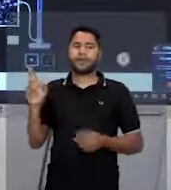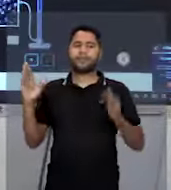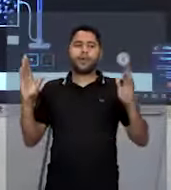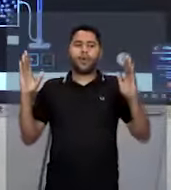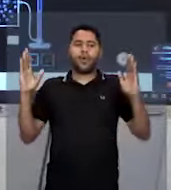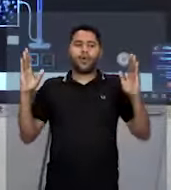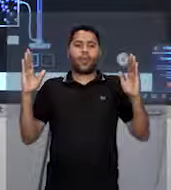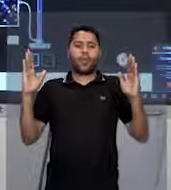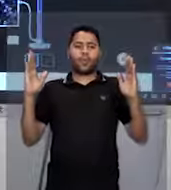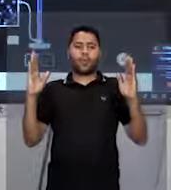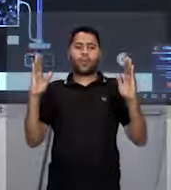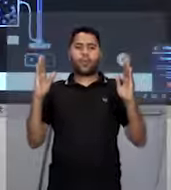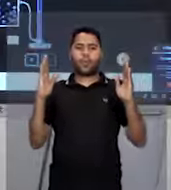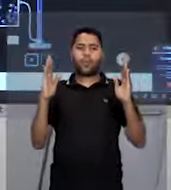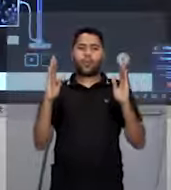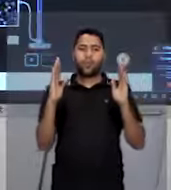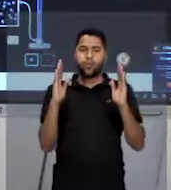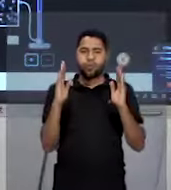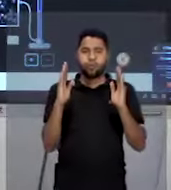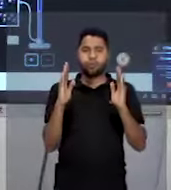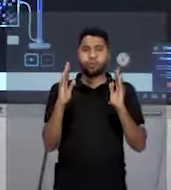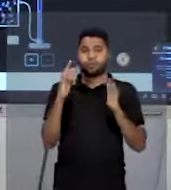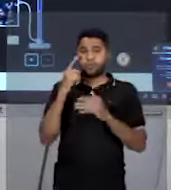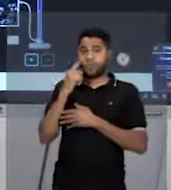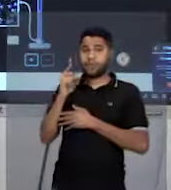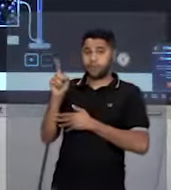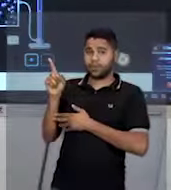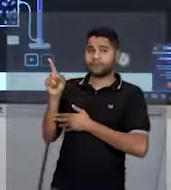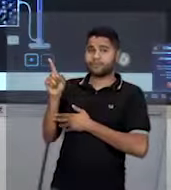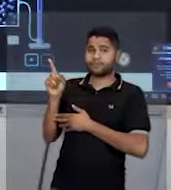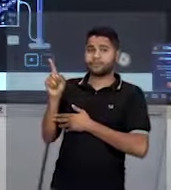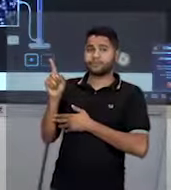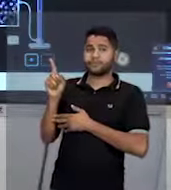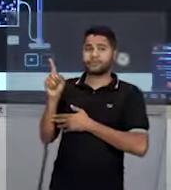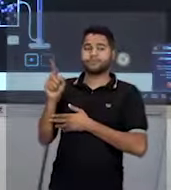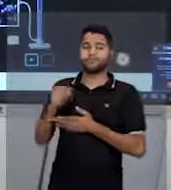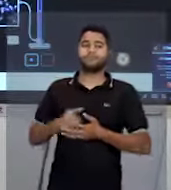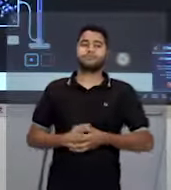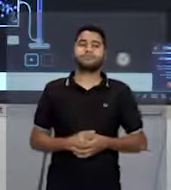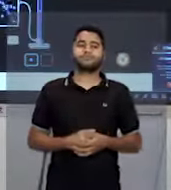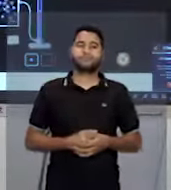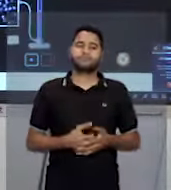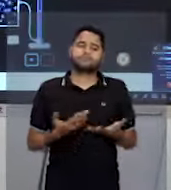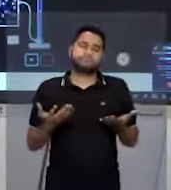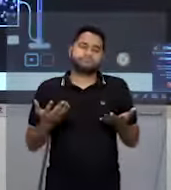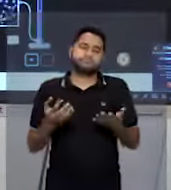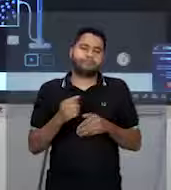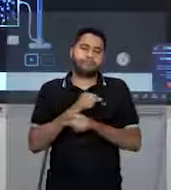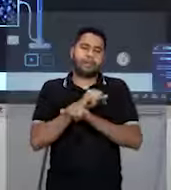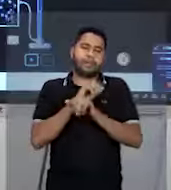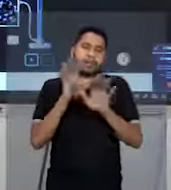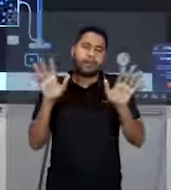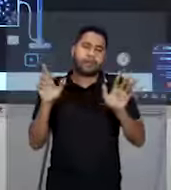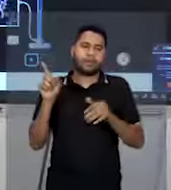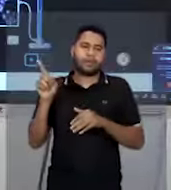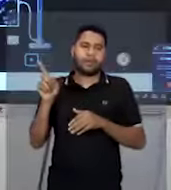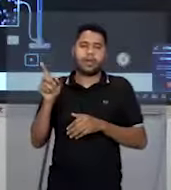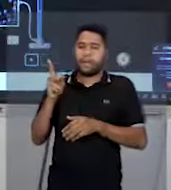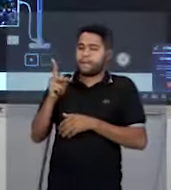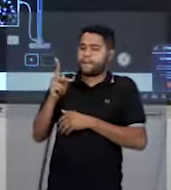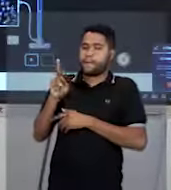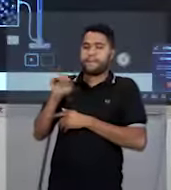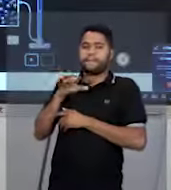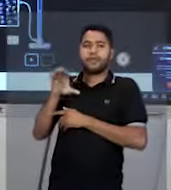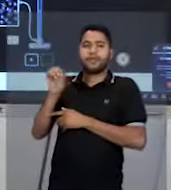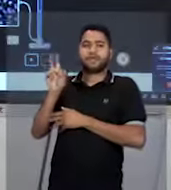que ao invés de aumentar o volume, repara, o volume vai sendo reduzido. Óbvio, eu quero manter aquela pressão. Repara que eu pedi